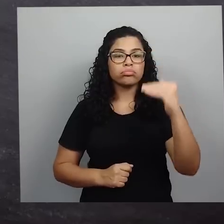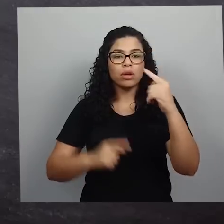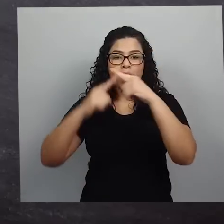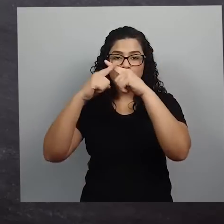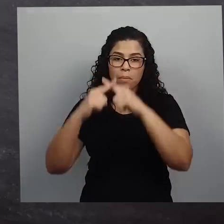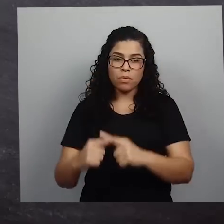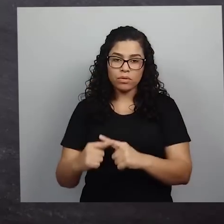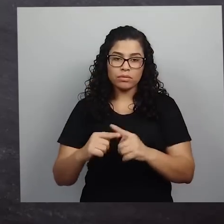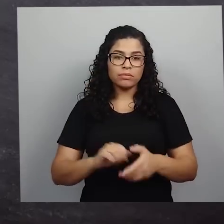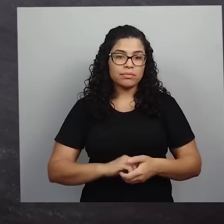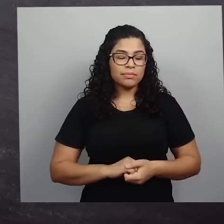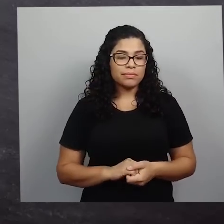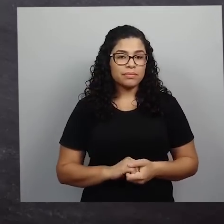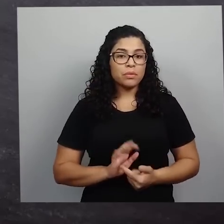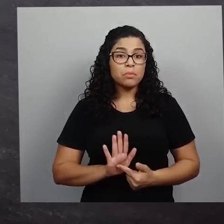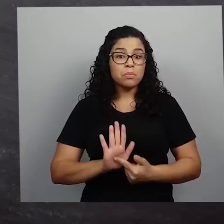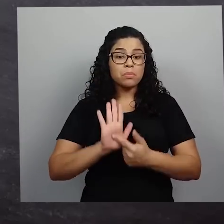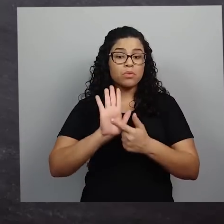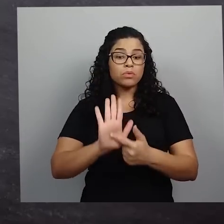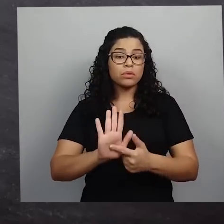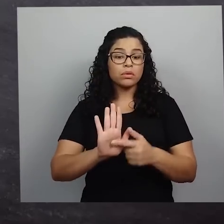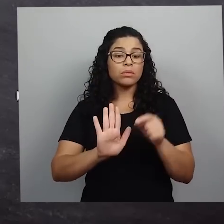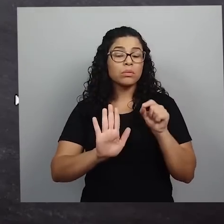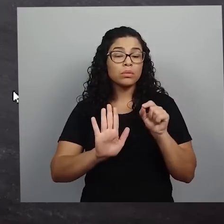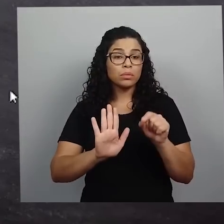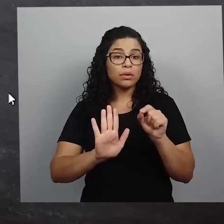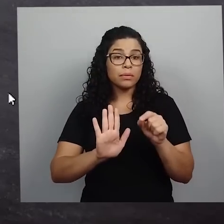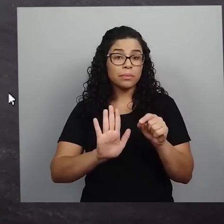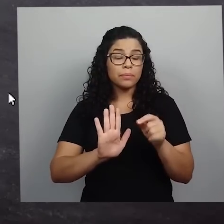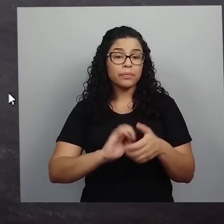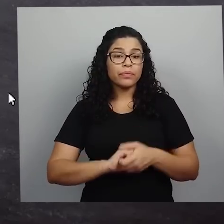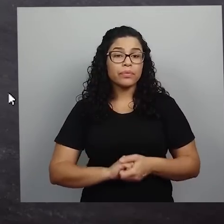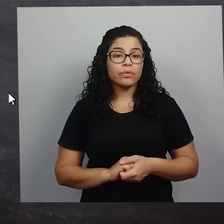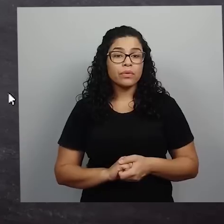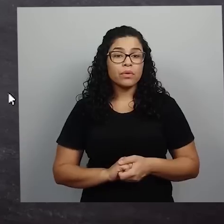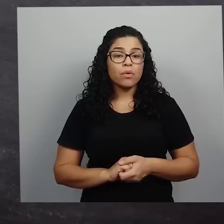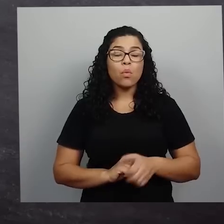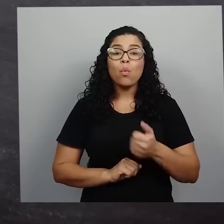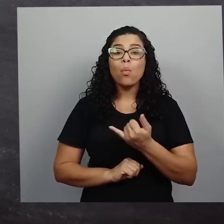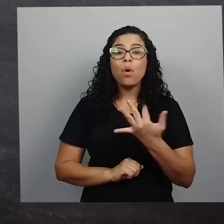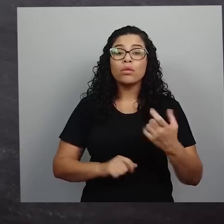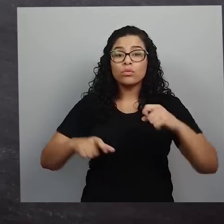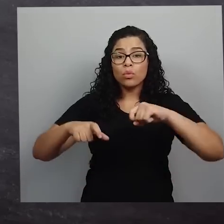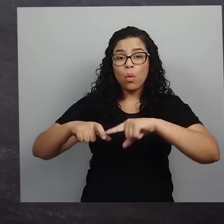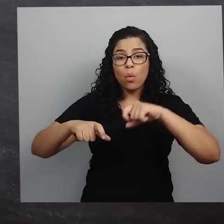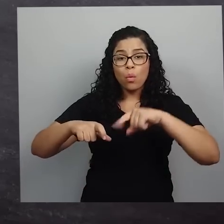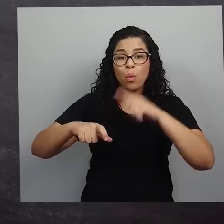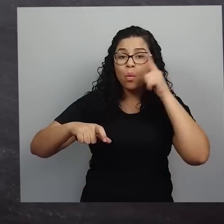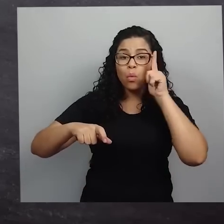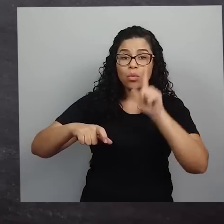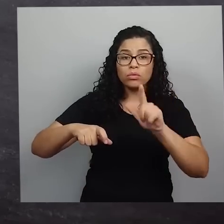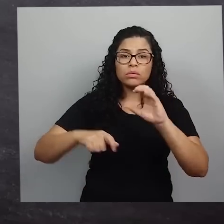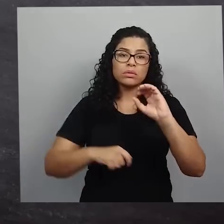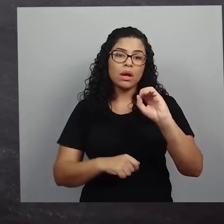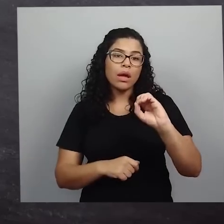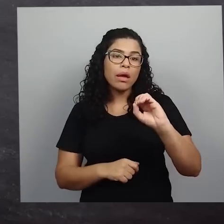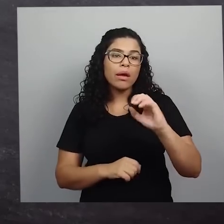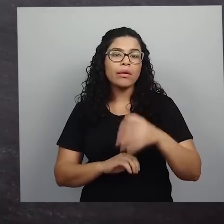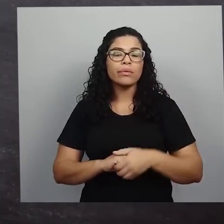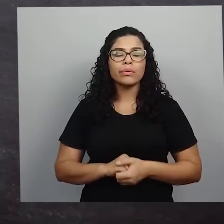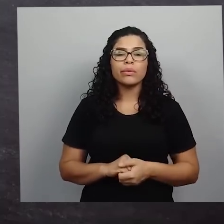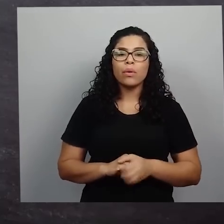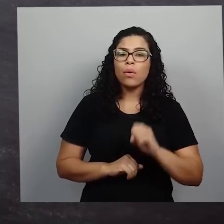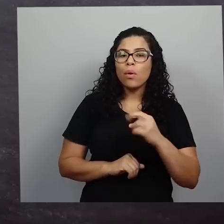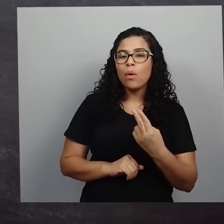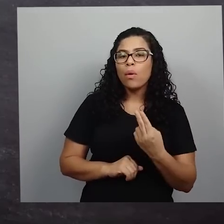campeonato. Constando aqui a questão também dos seus gols. Gols que fizeram, gols que